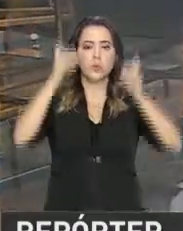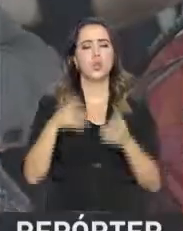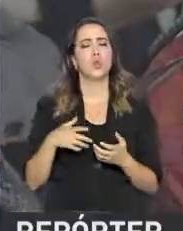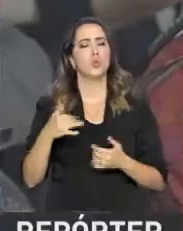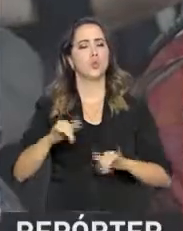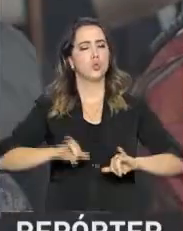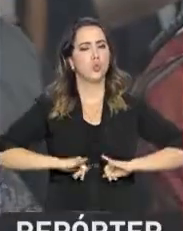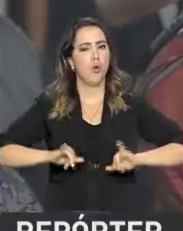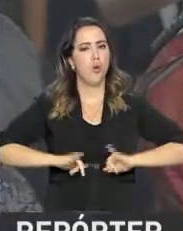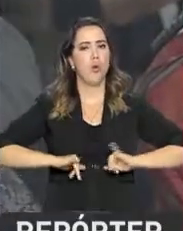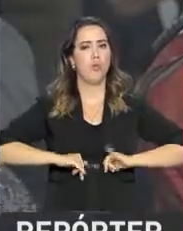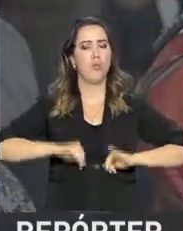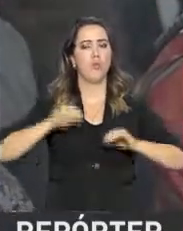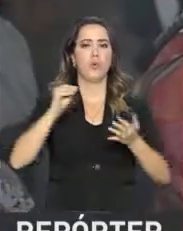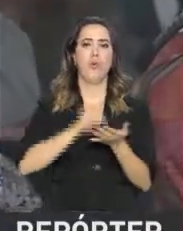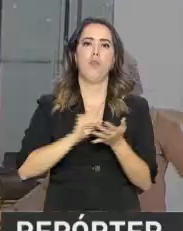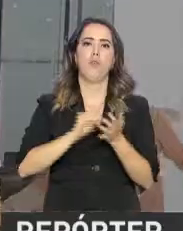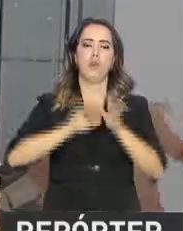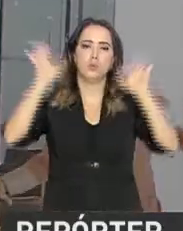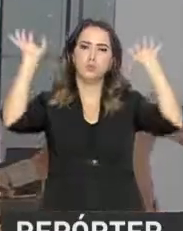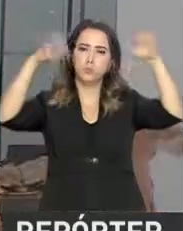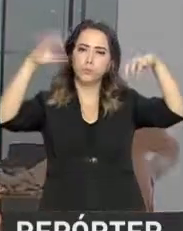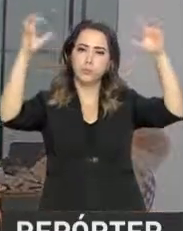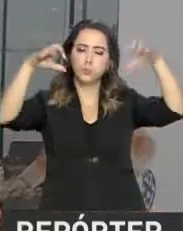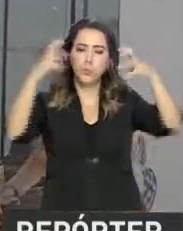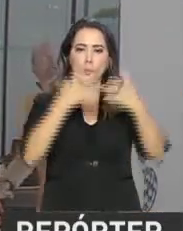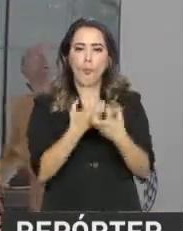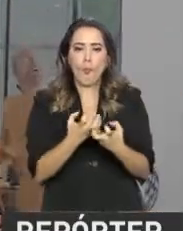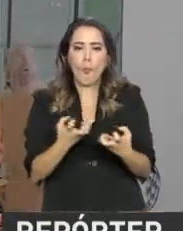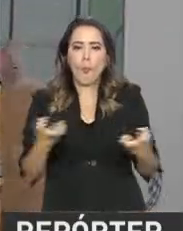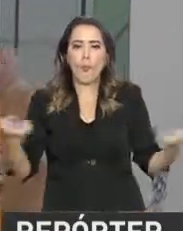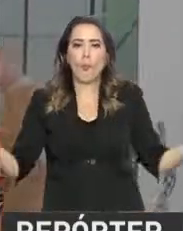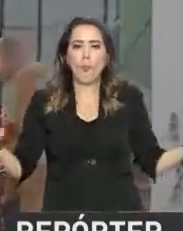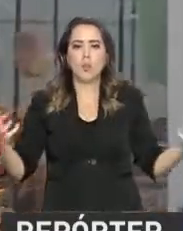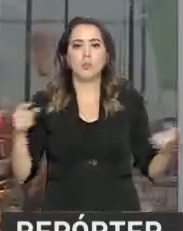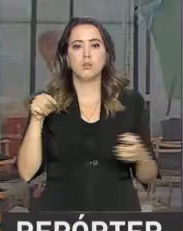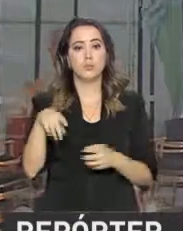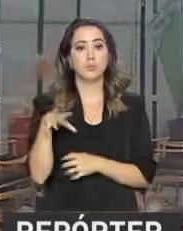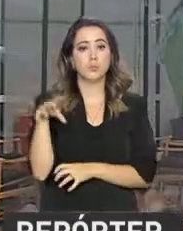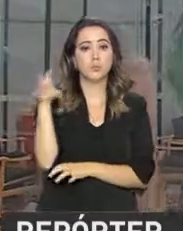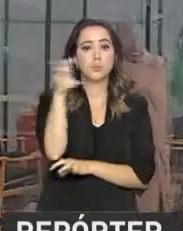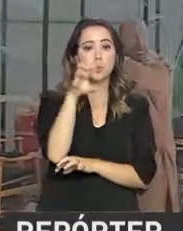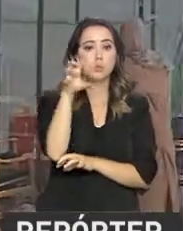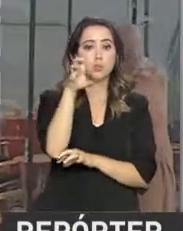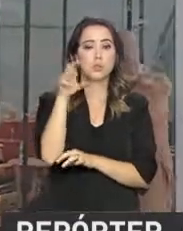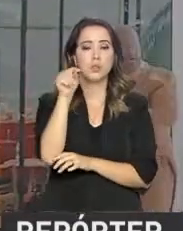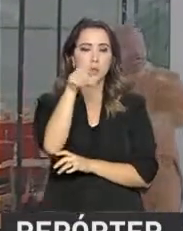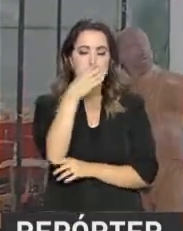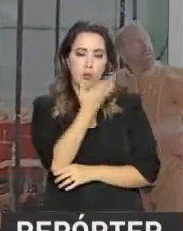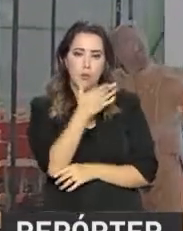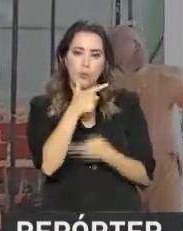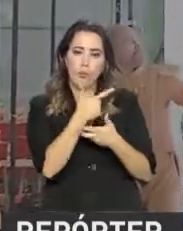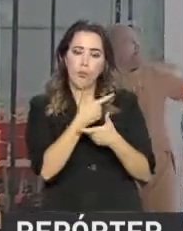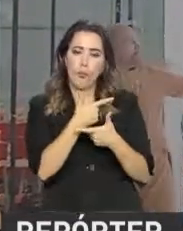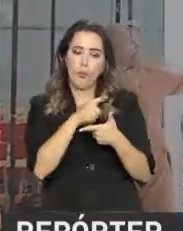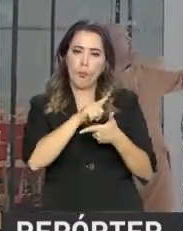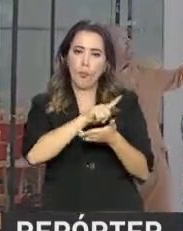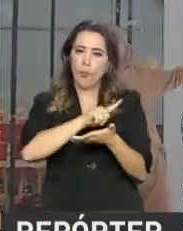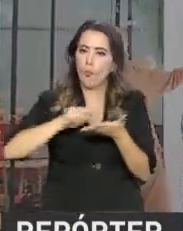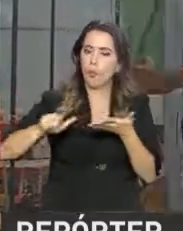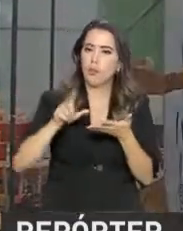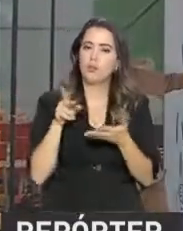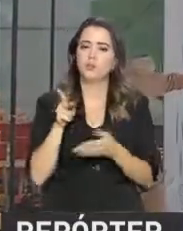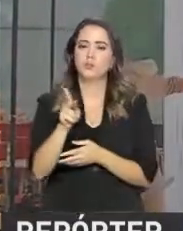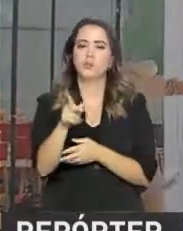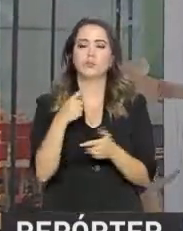região. Desde a época do Império, o dragão da seca sempre foi uma ameaça ao desenvolvimento e à sobrevivência da